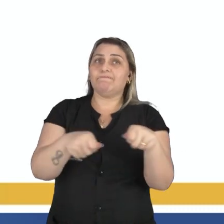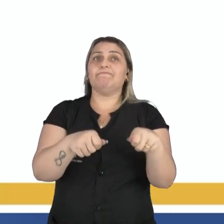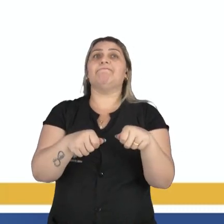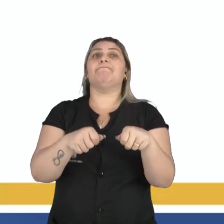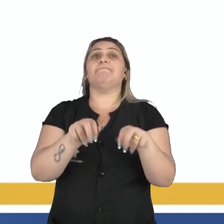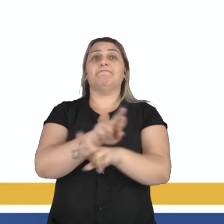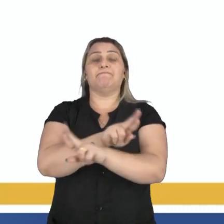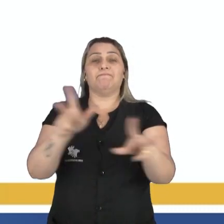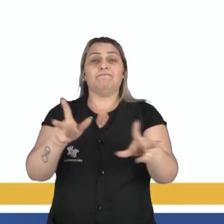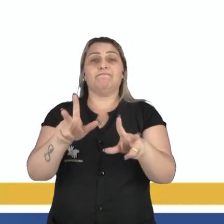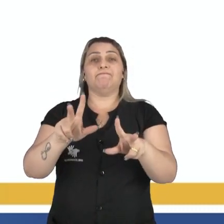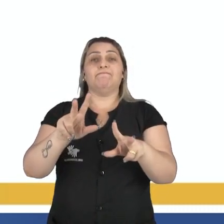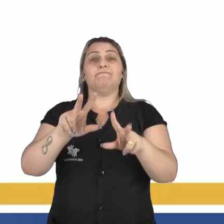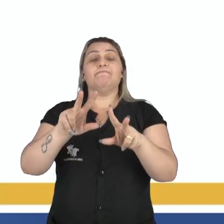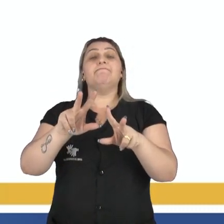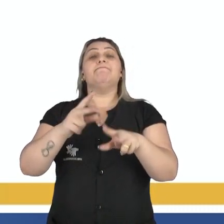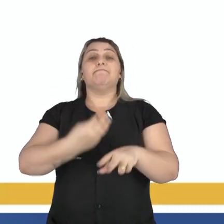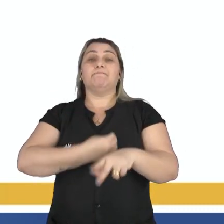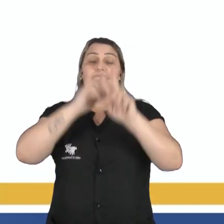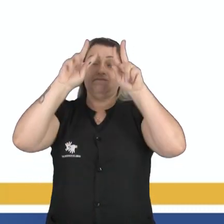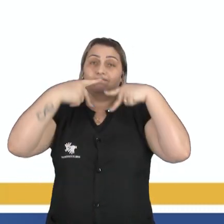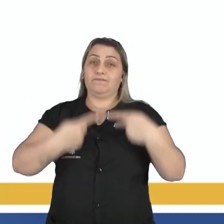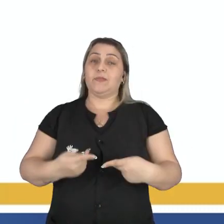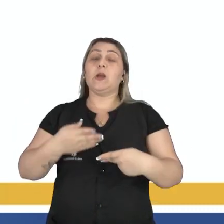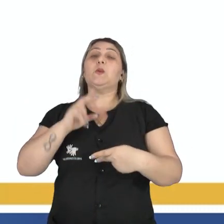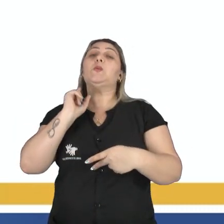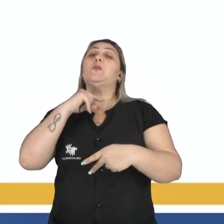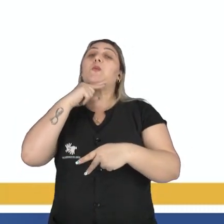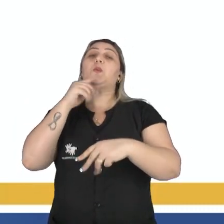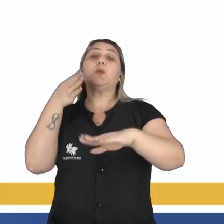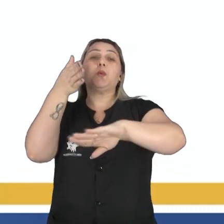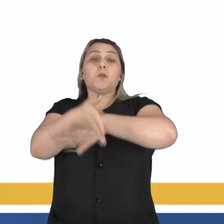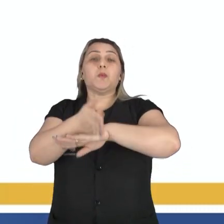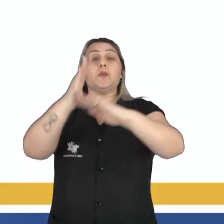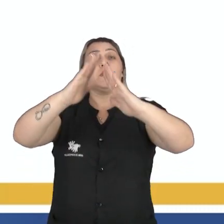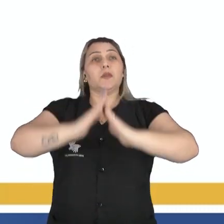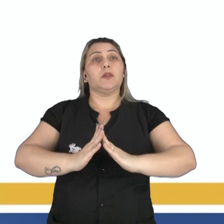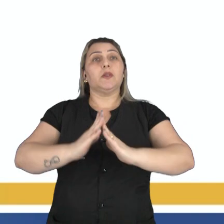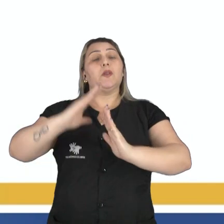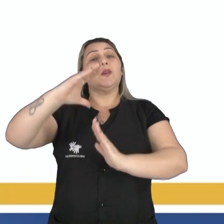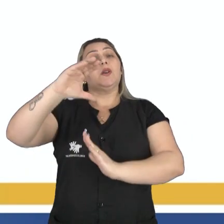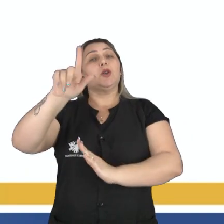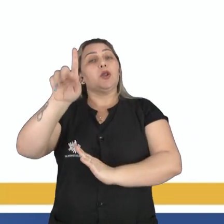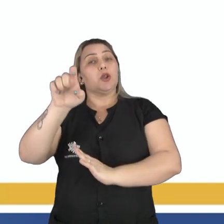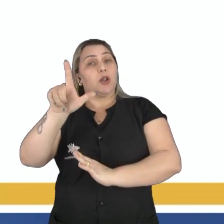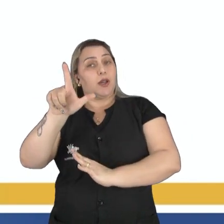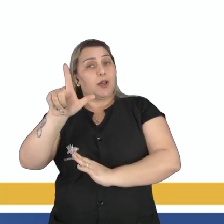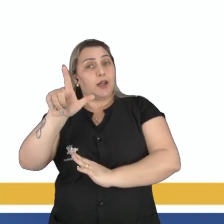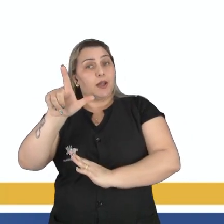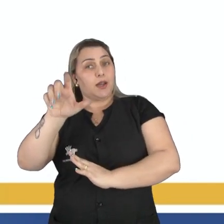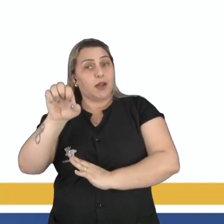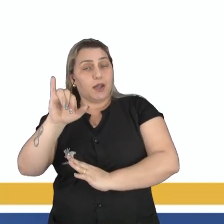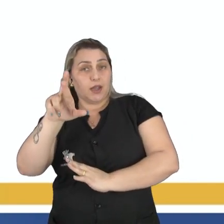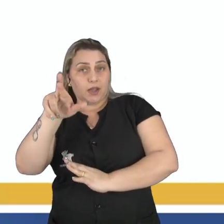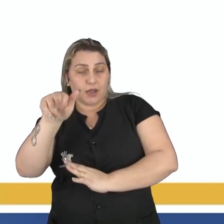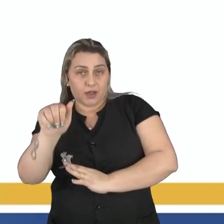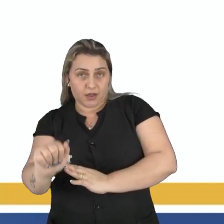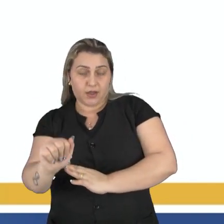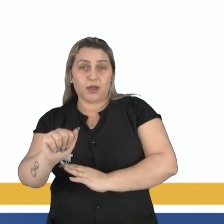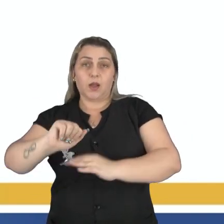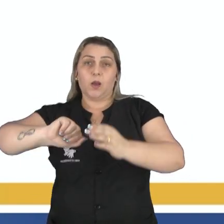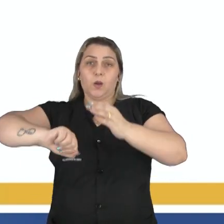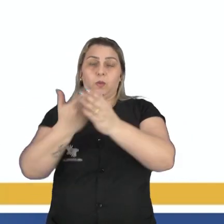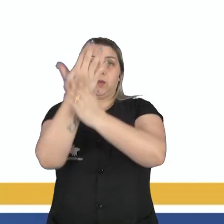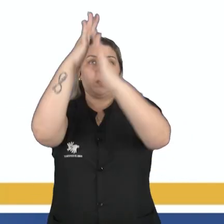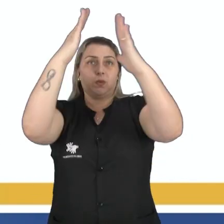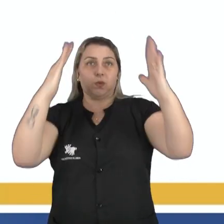condições adversas à vida humana ou dificuldade para o ser humano se instalar, como cordilheiras congeladas, regiões de intensa atividade